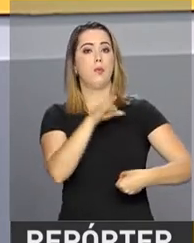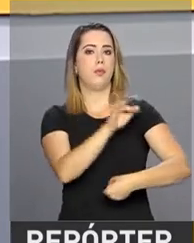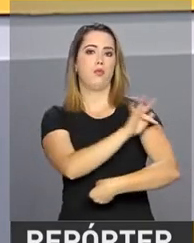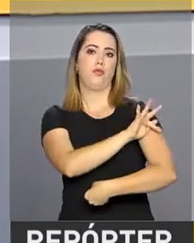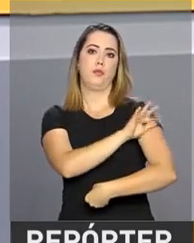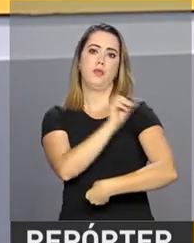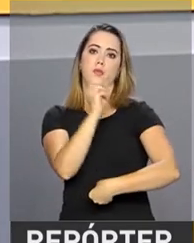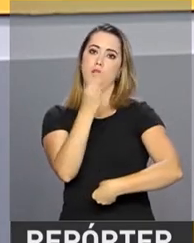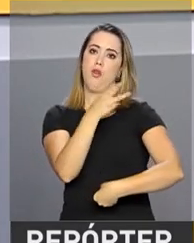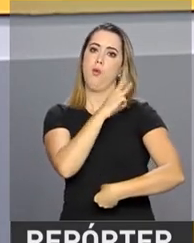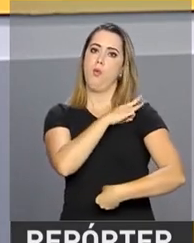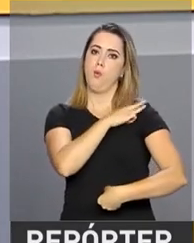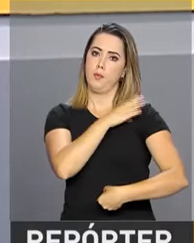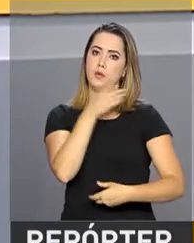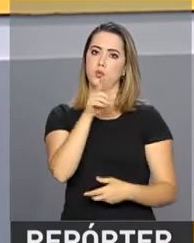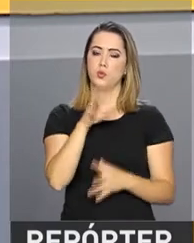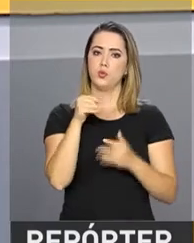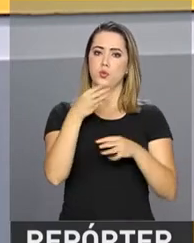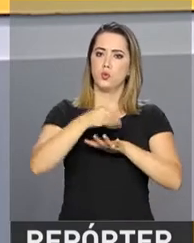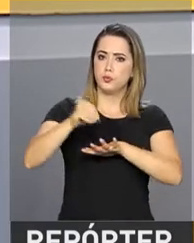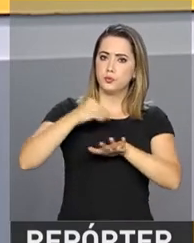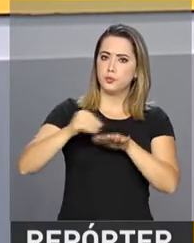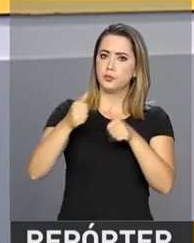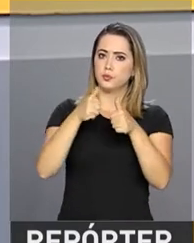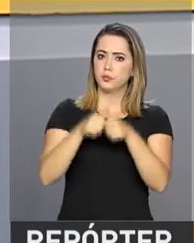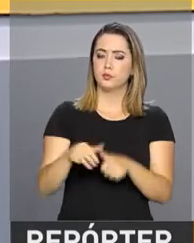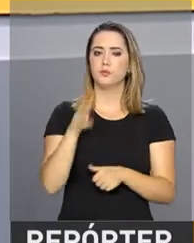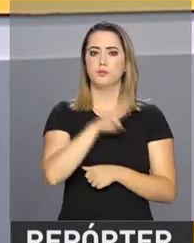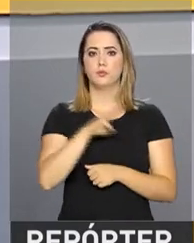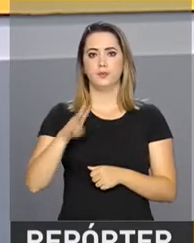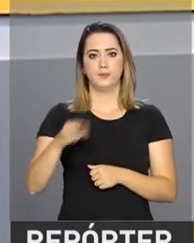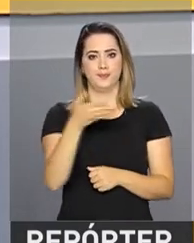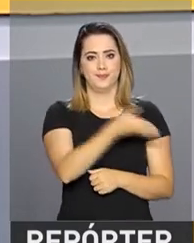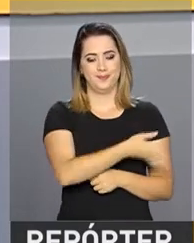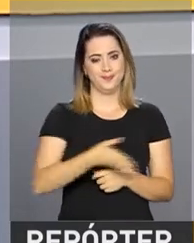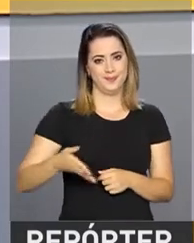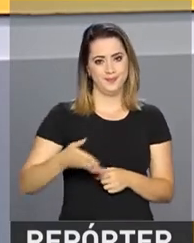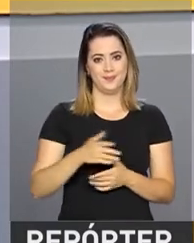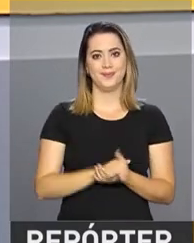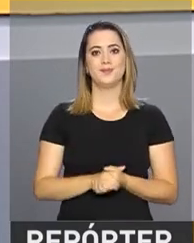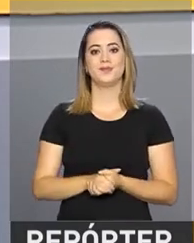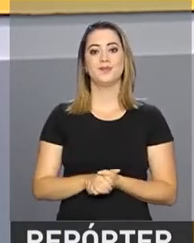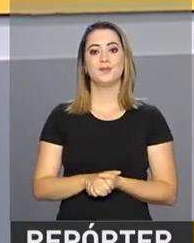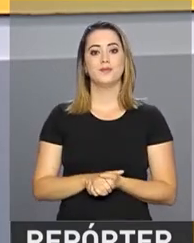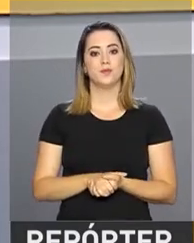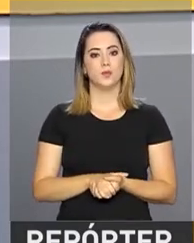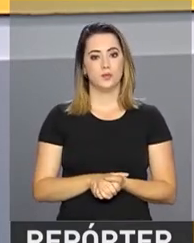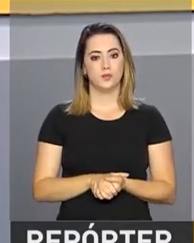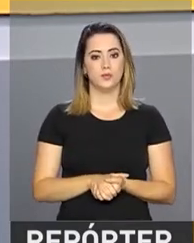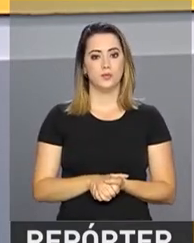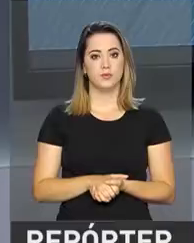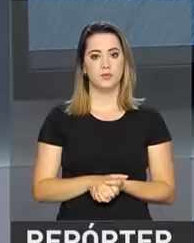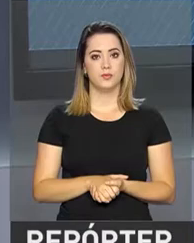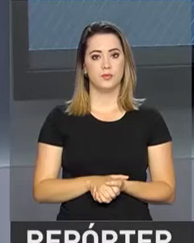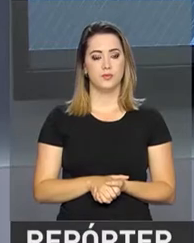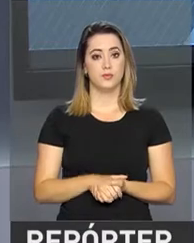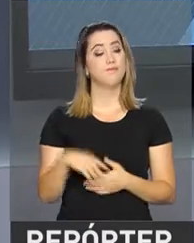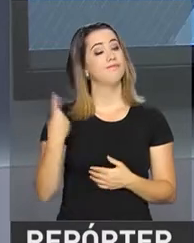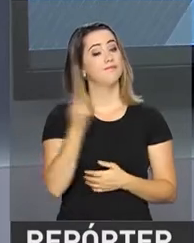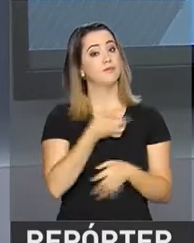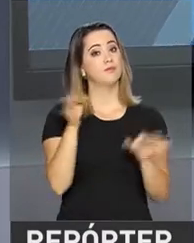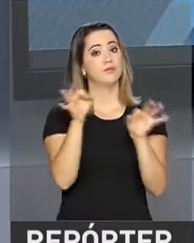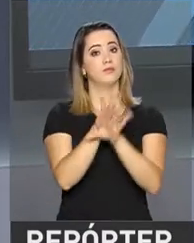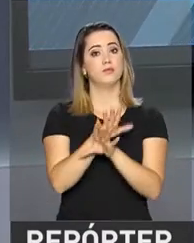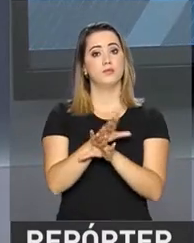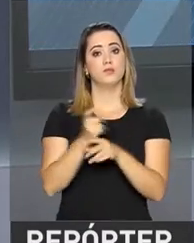médio todas as informações estão em portal.inep.gov.br e nós